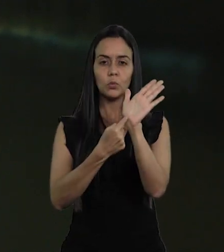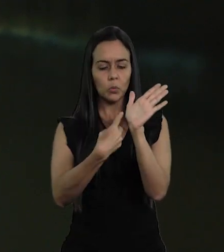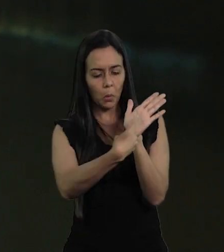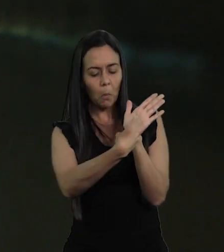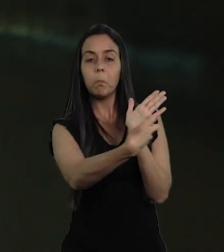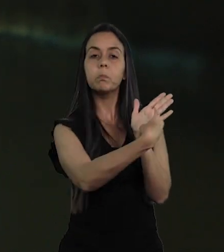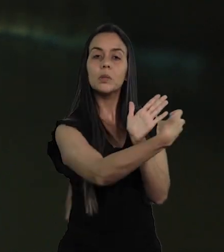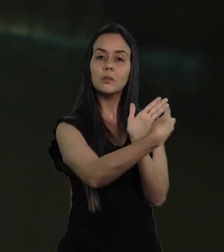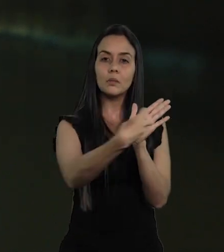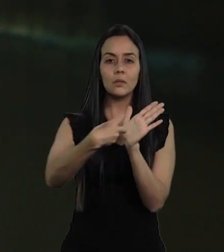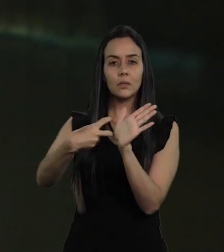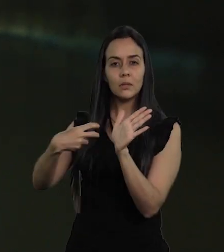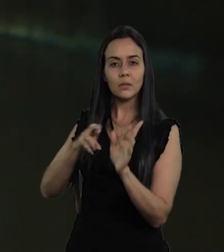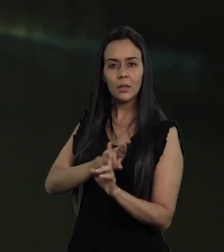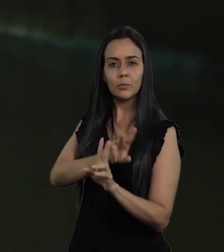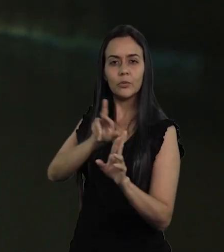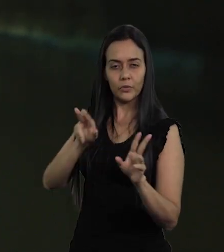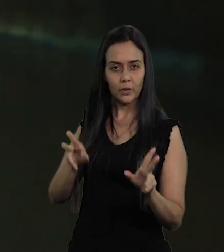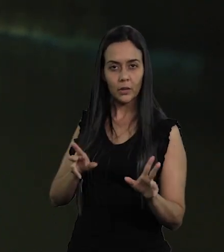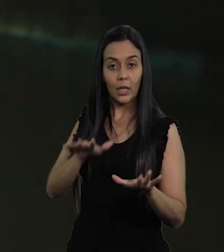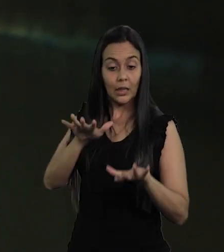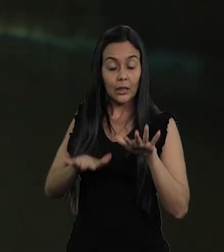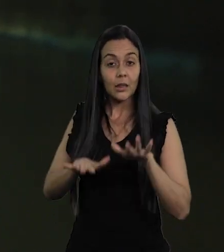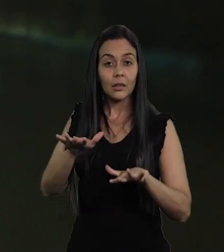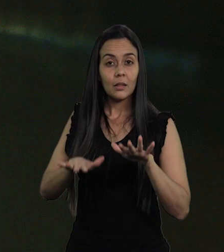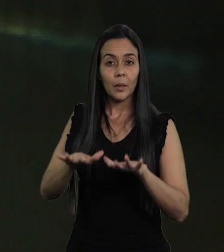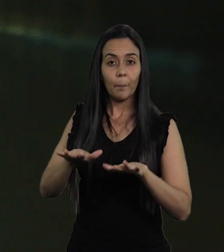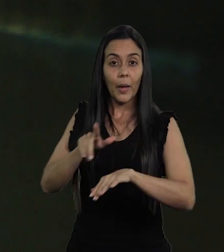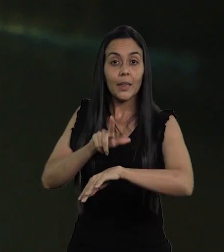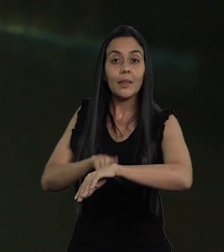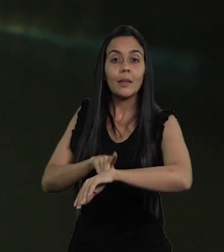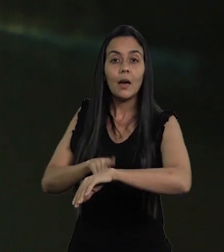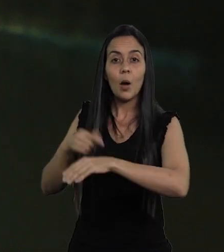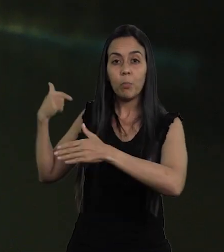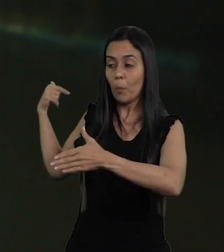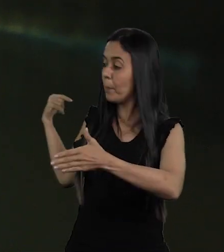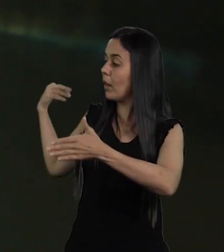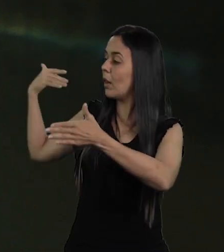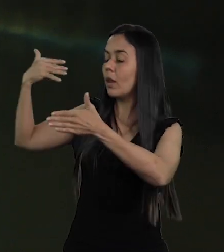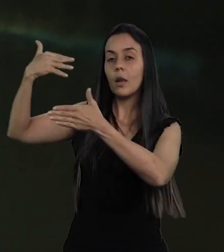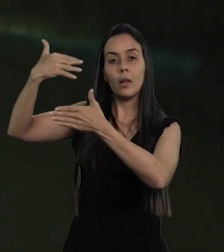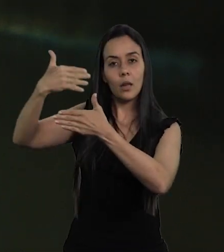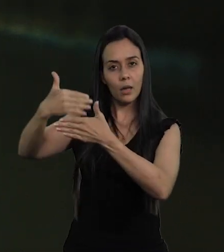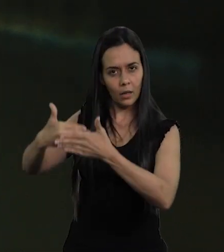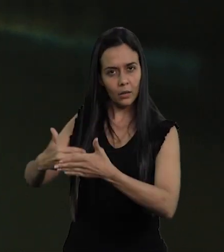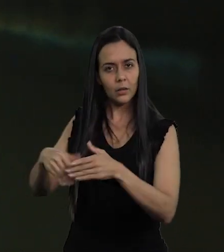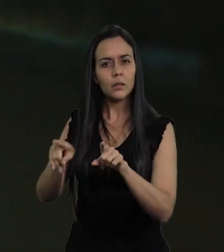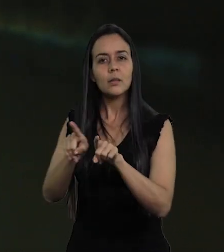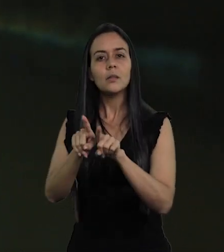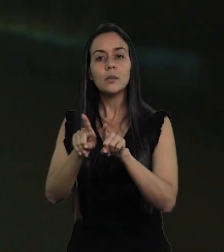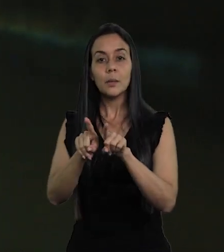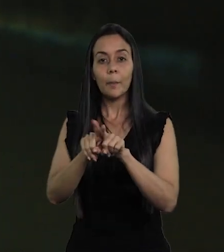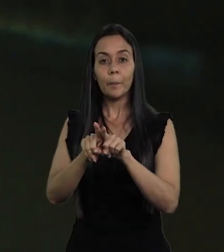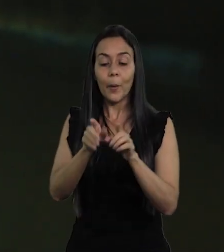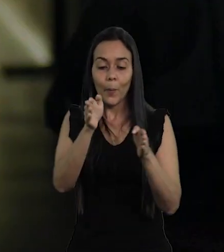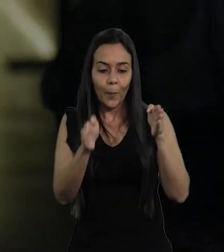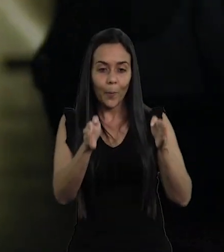uma determinada época, ela é produto dos instrumentos de percepção dessa época.